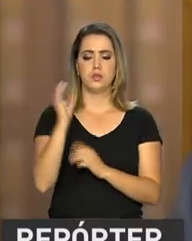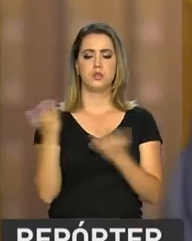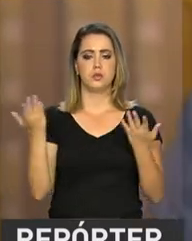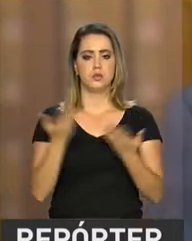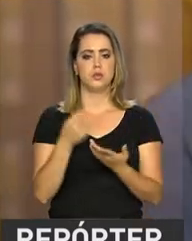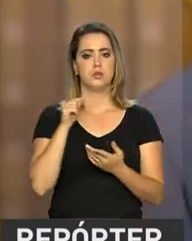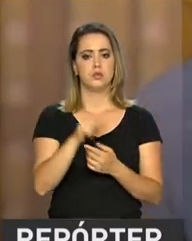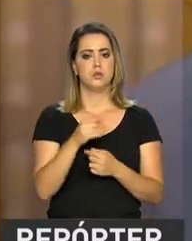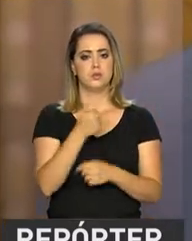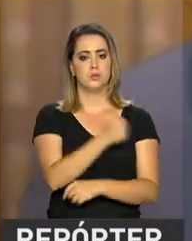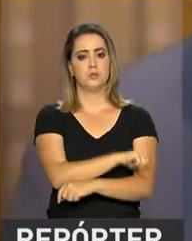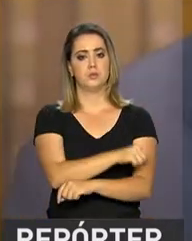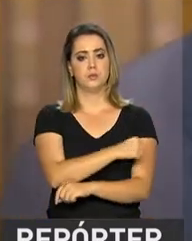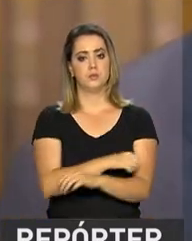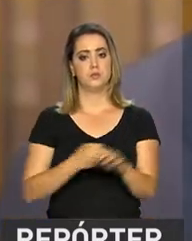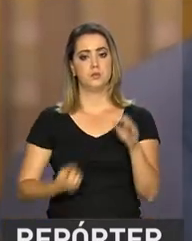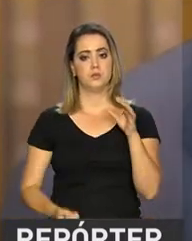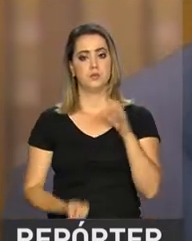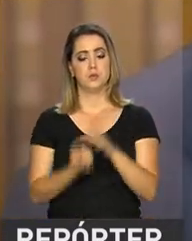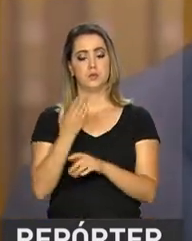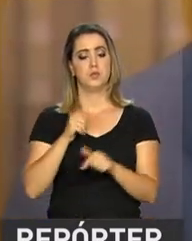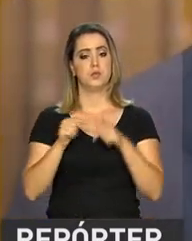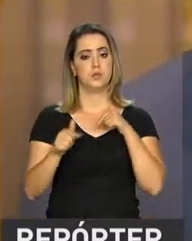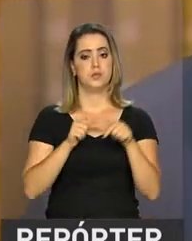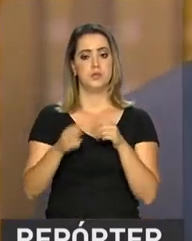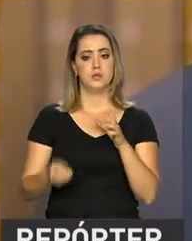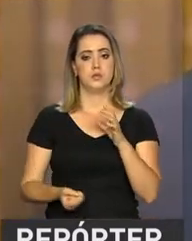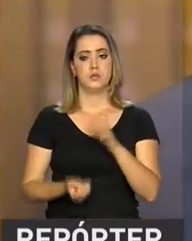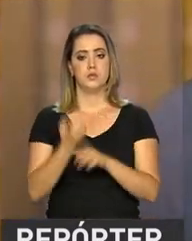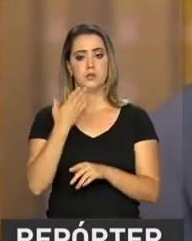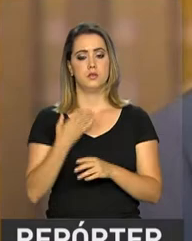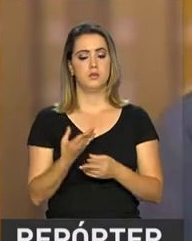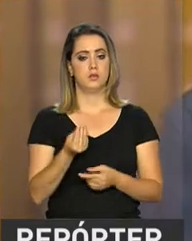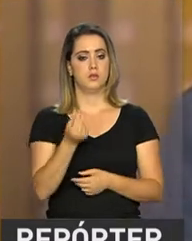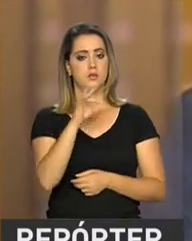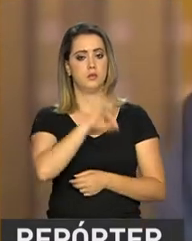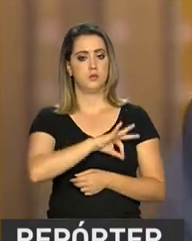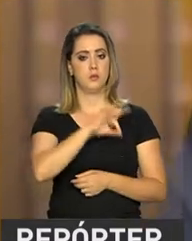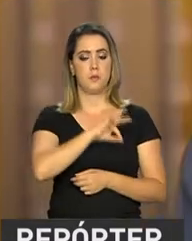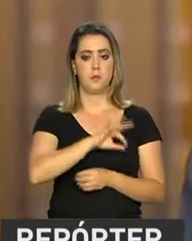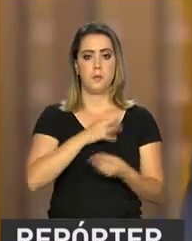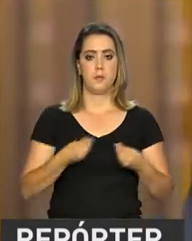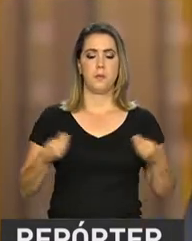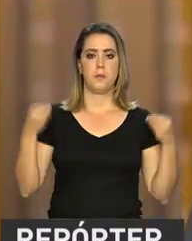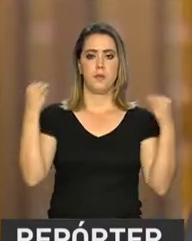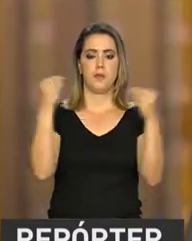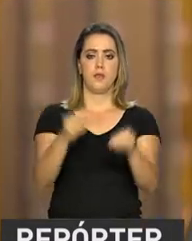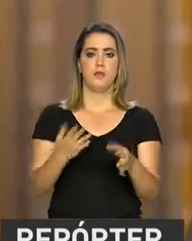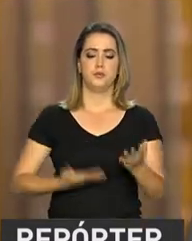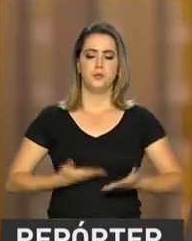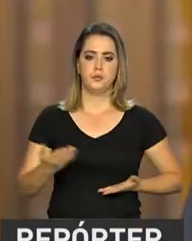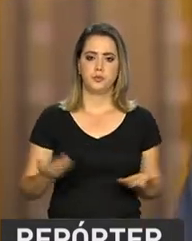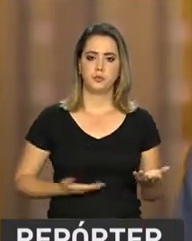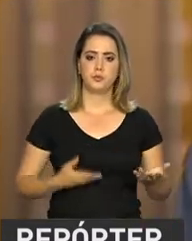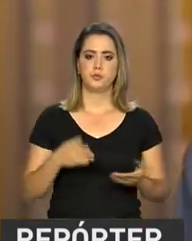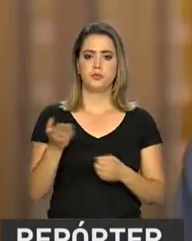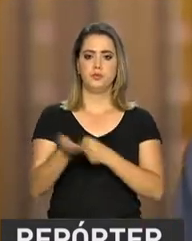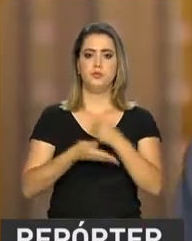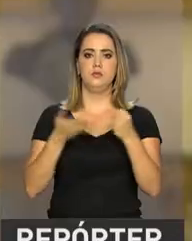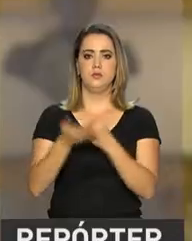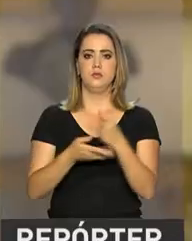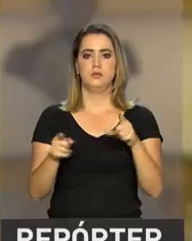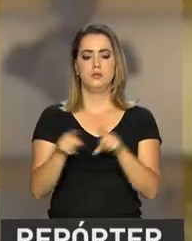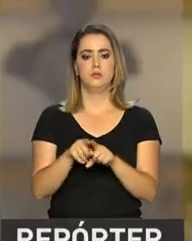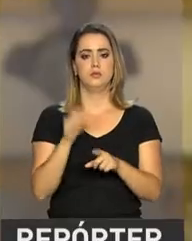momento do rio na geração de emprego a geração de renda entregando os serviços essenciais como o de saneamento